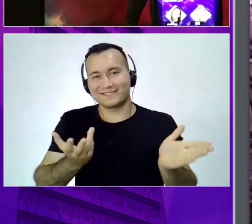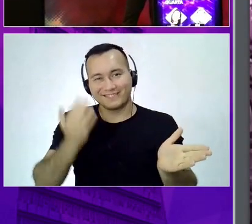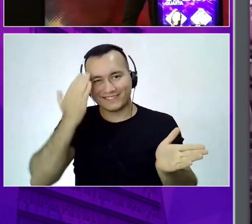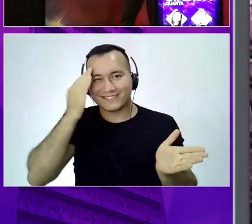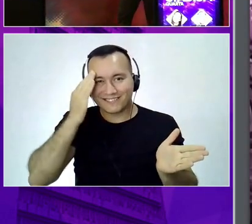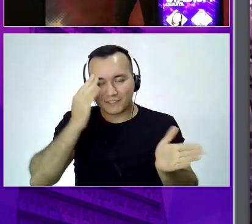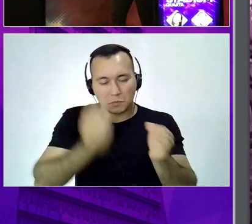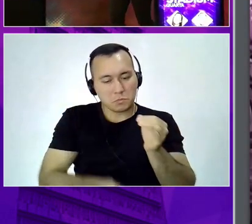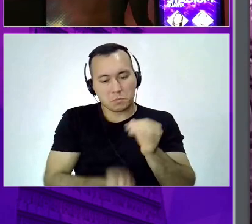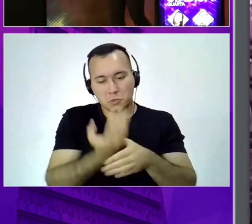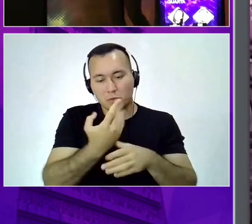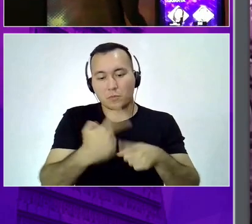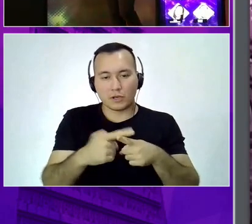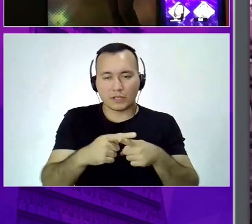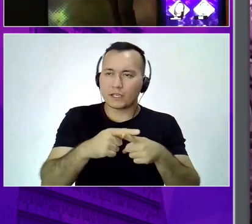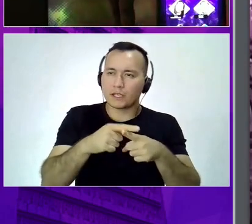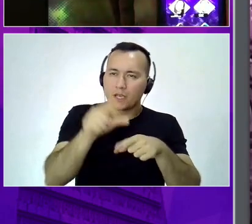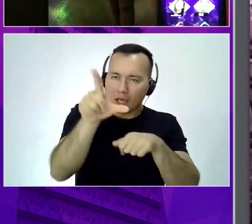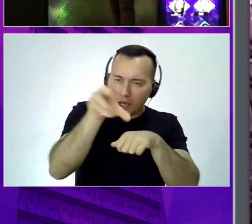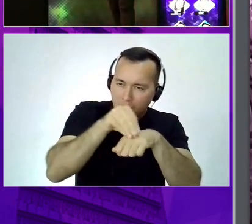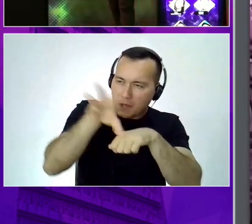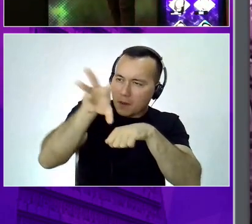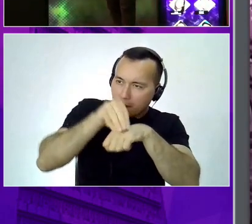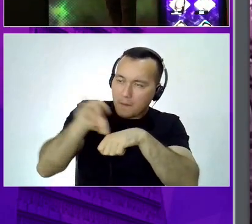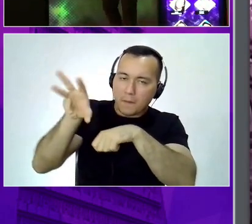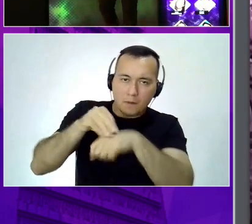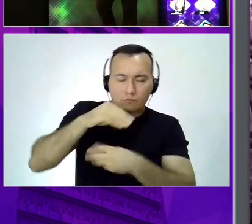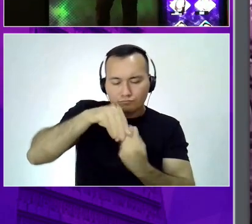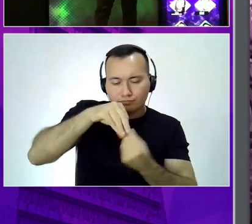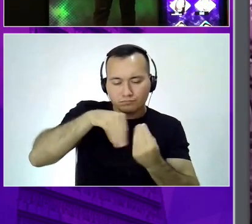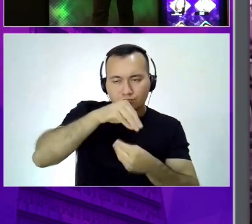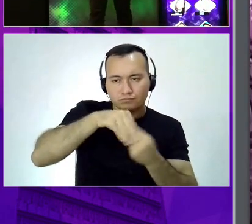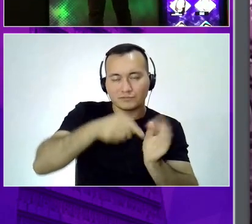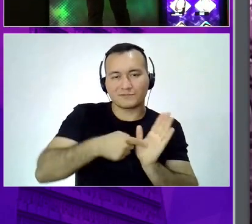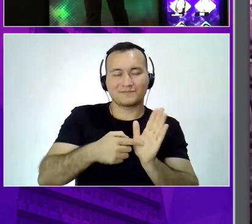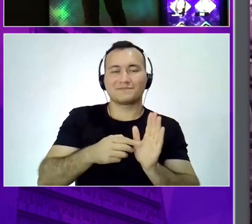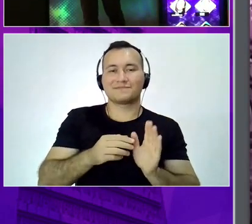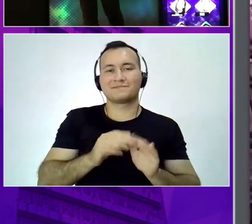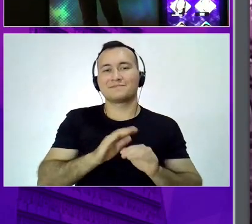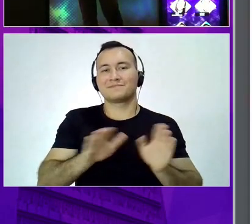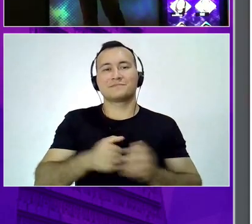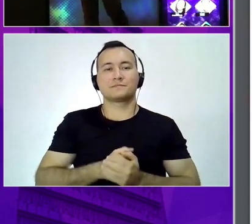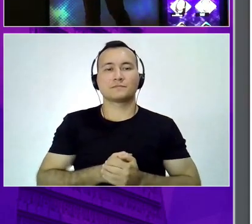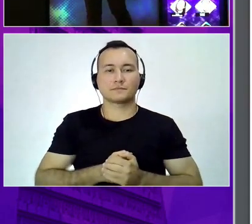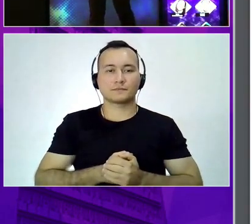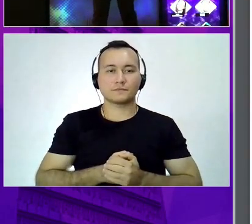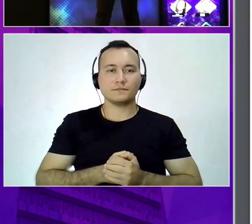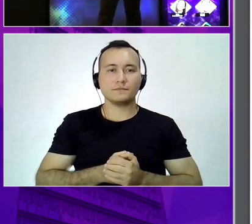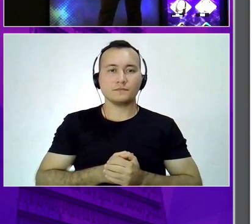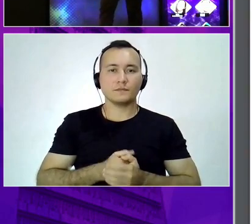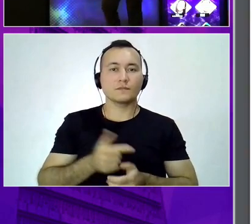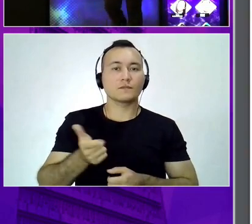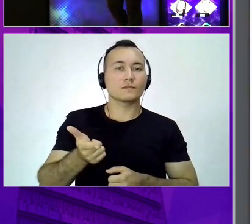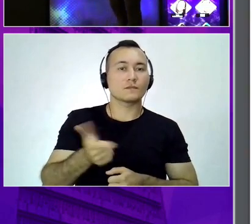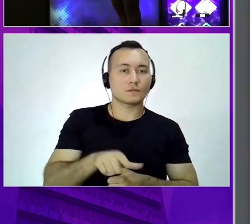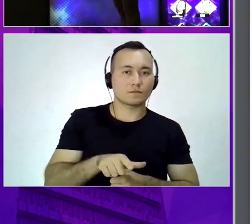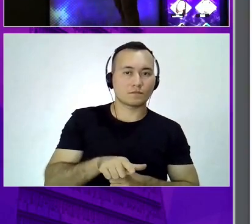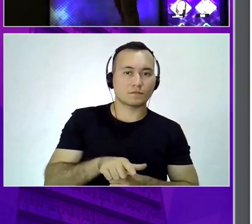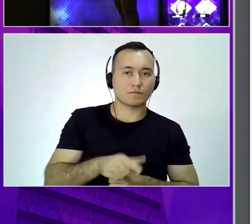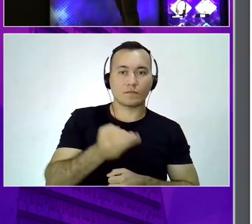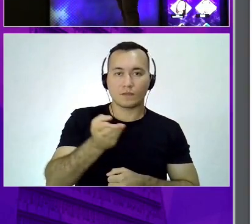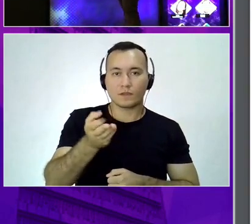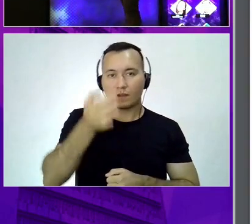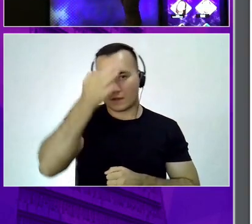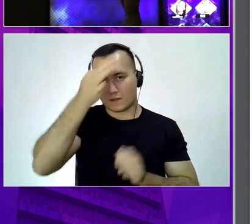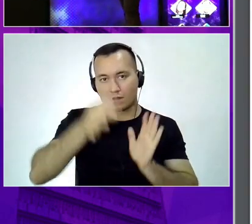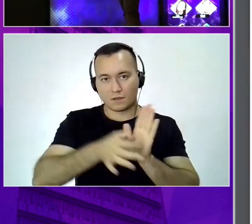nós pesquisamos muito como minimizar qualquer tipo de bias dentro das AIs, seja